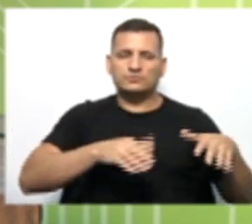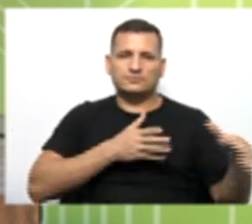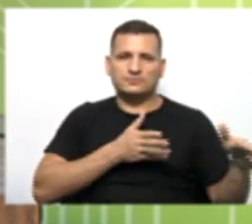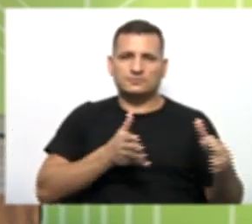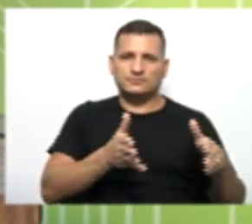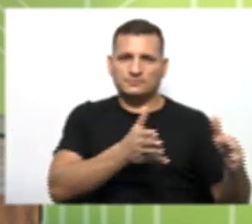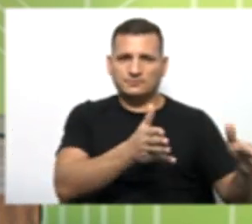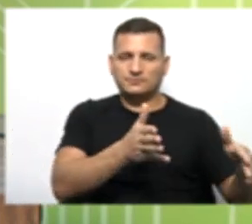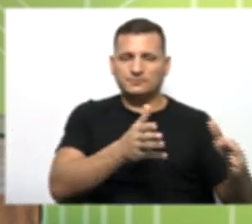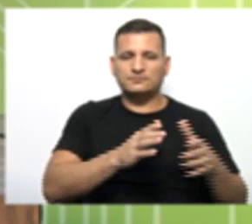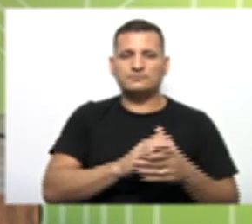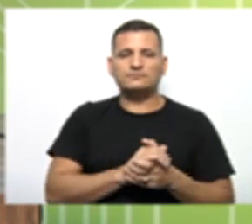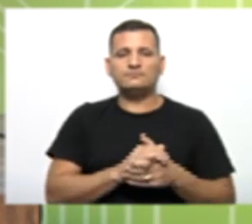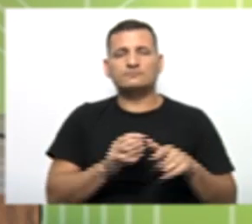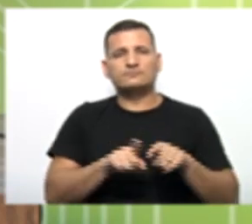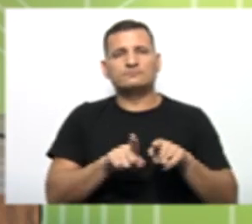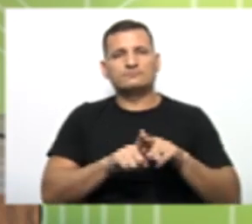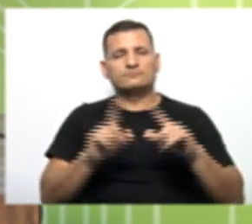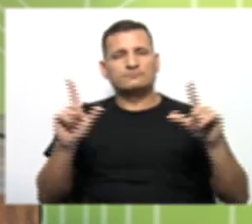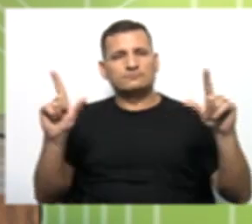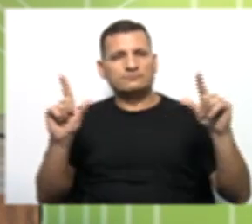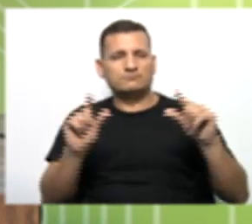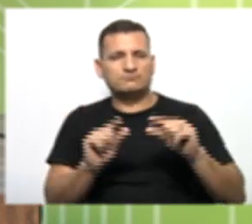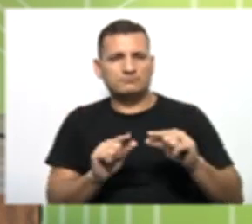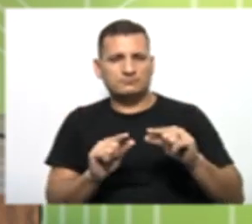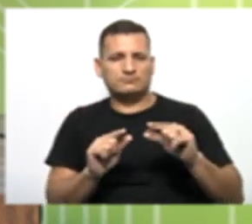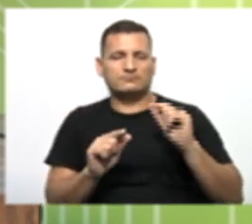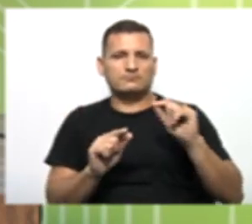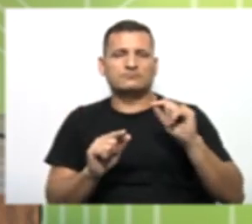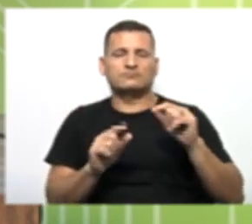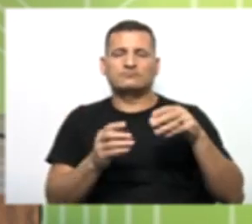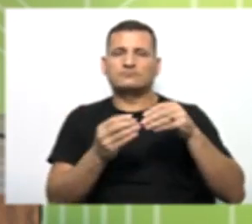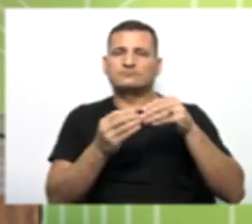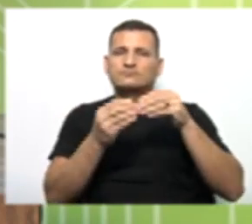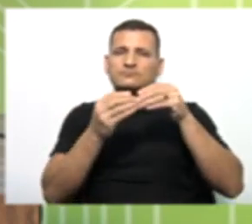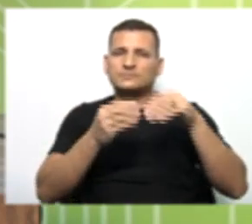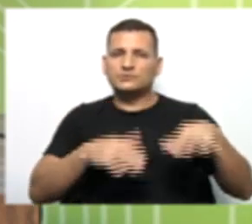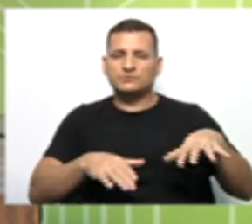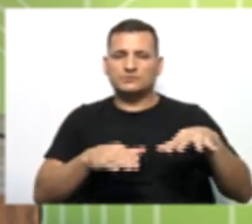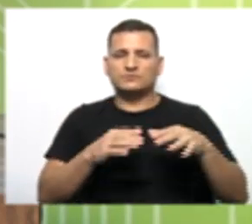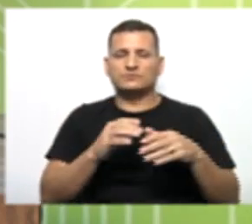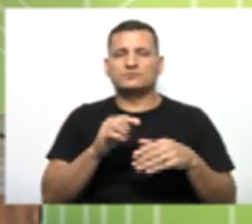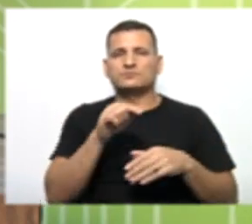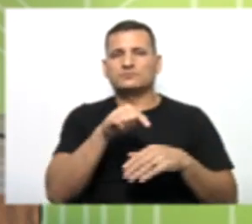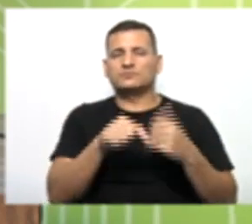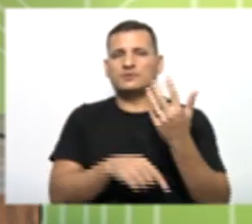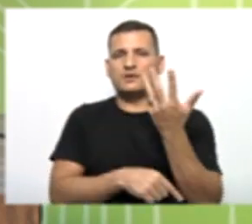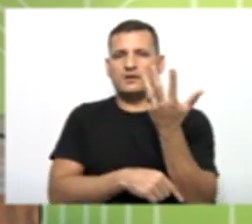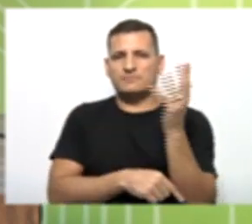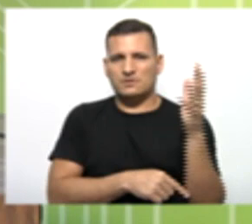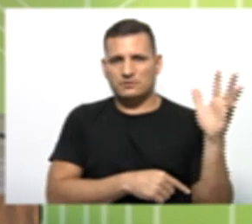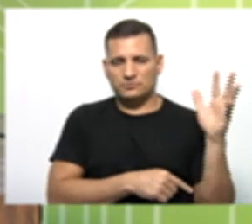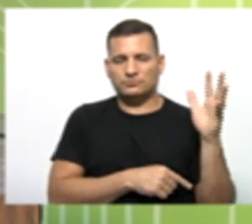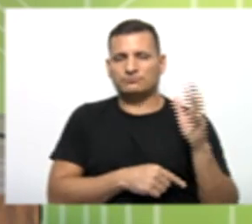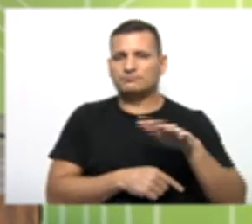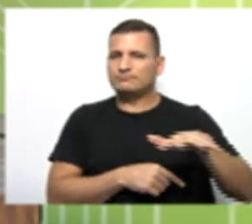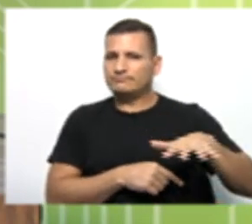riachos e mitigando esse efeito, essa degradação ambiental naquela